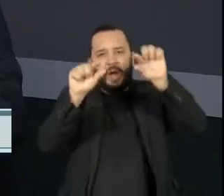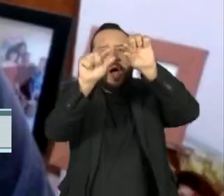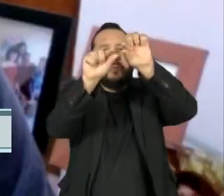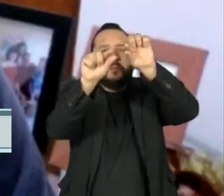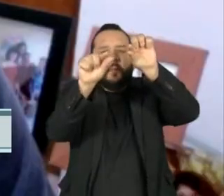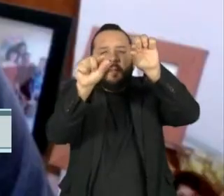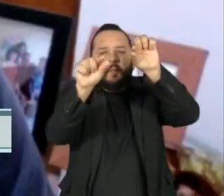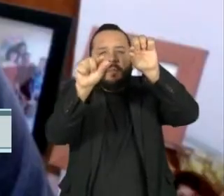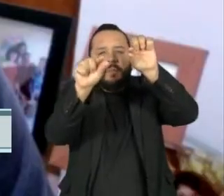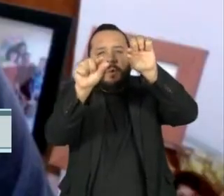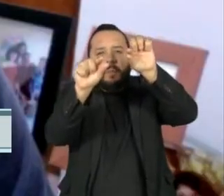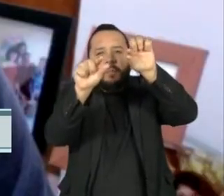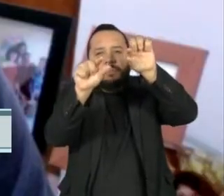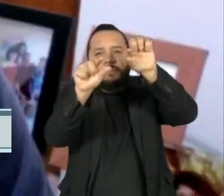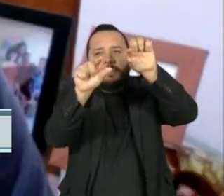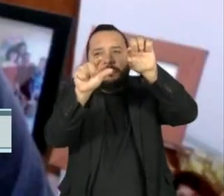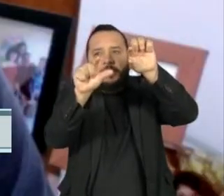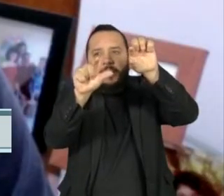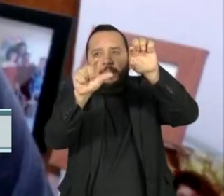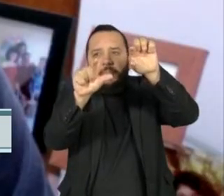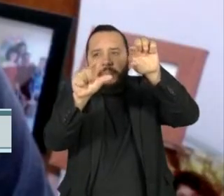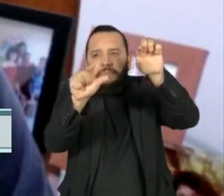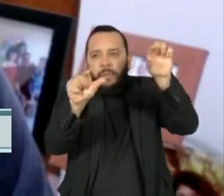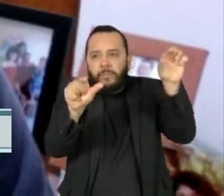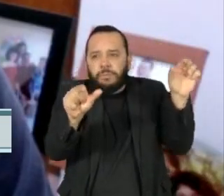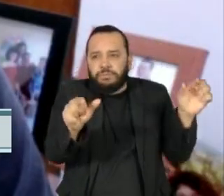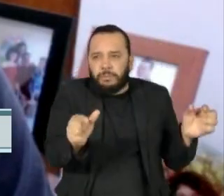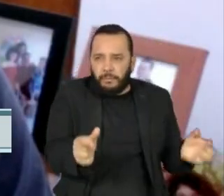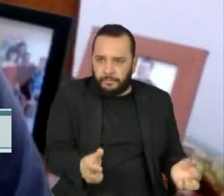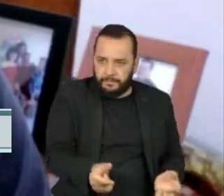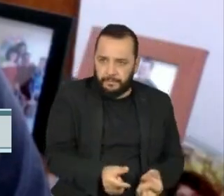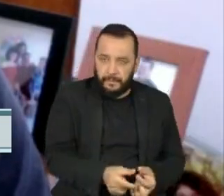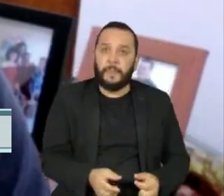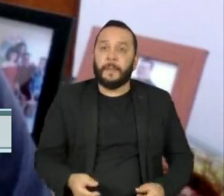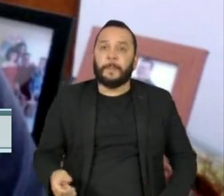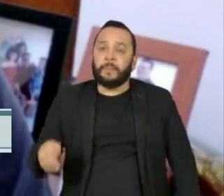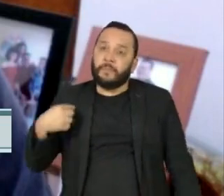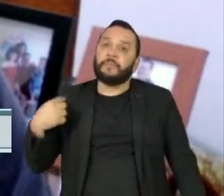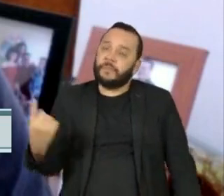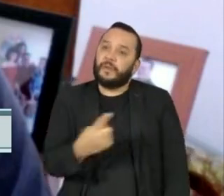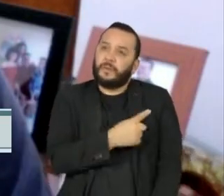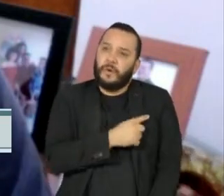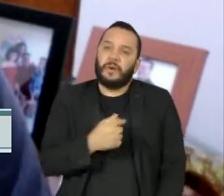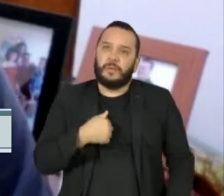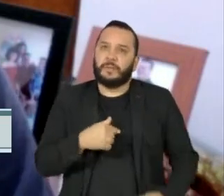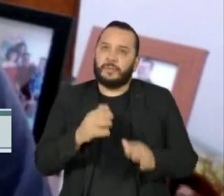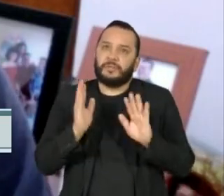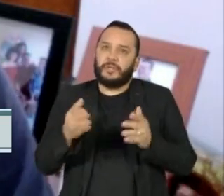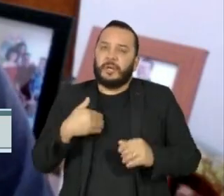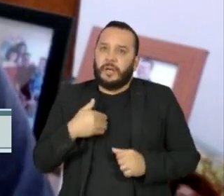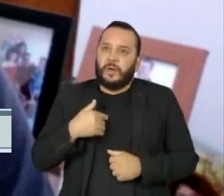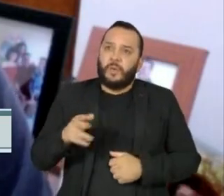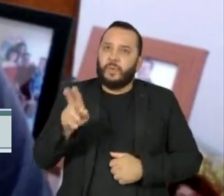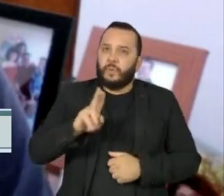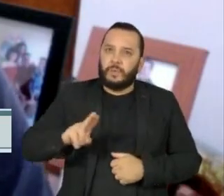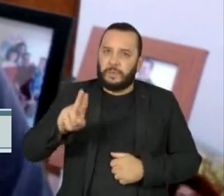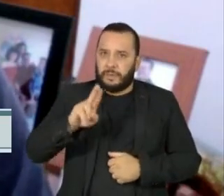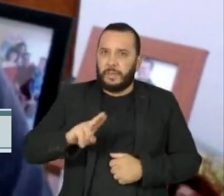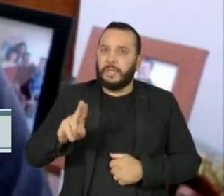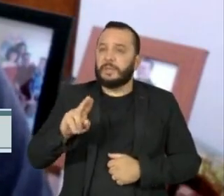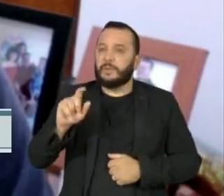situação dela hoje nós utilizamos substâncias como a gente de substâncias depletoras de ozônio